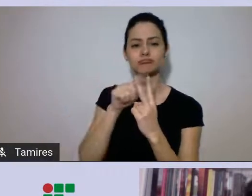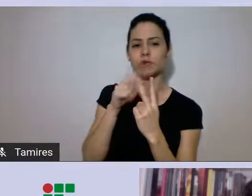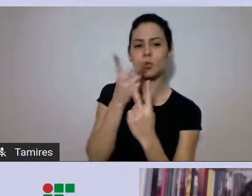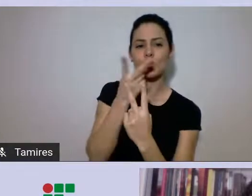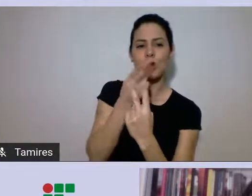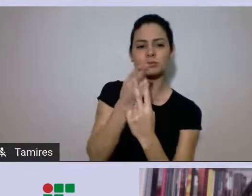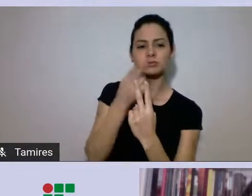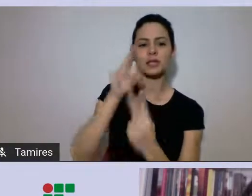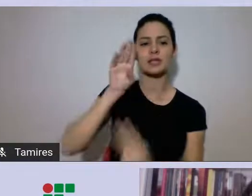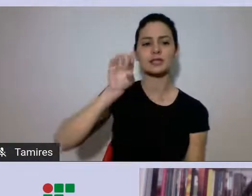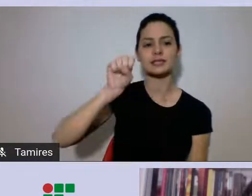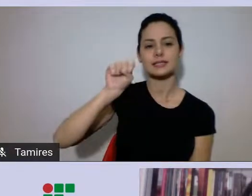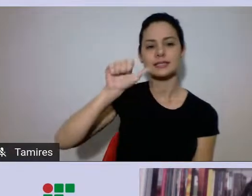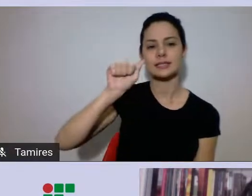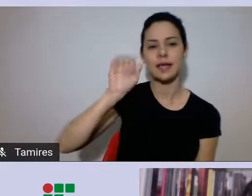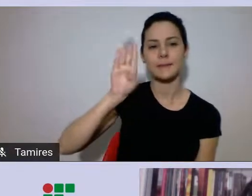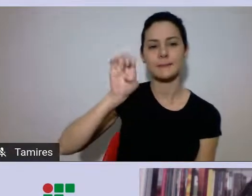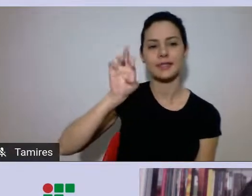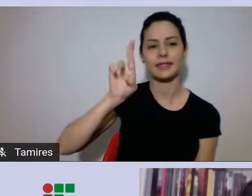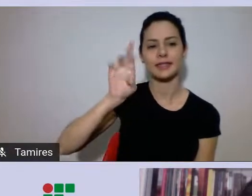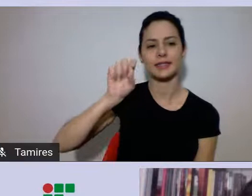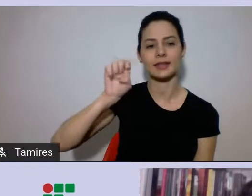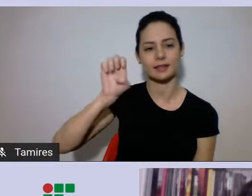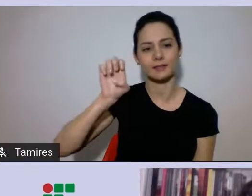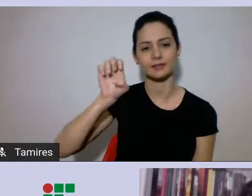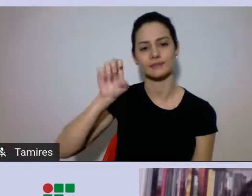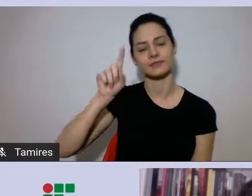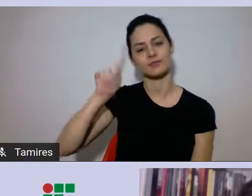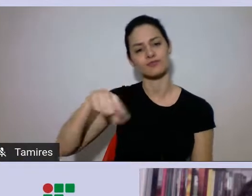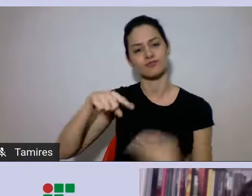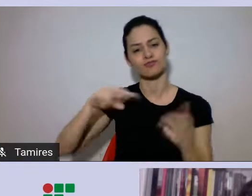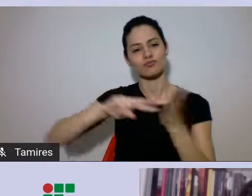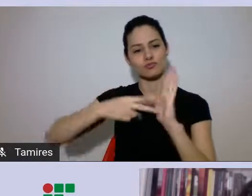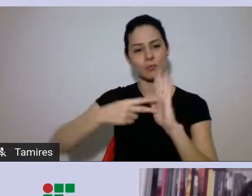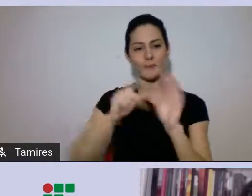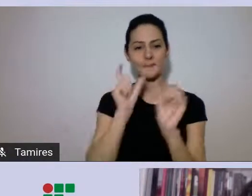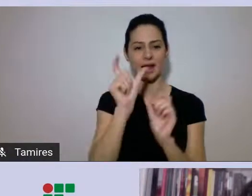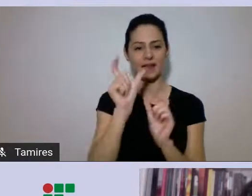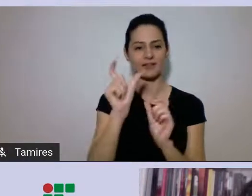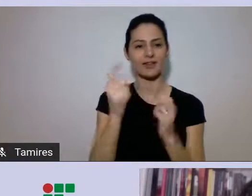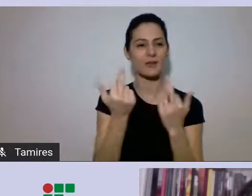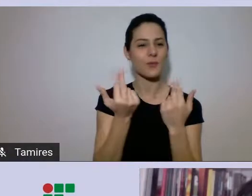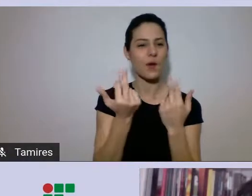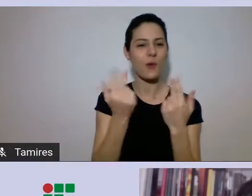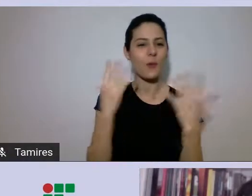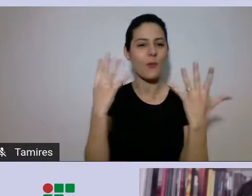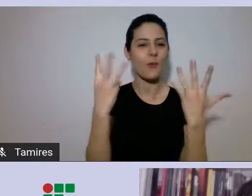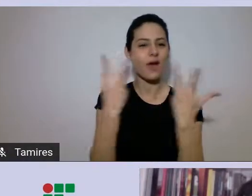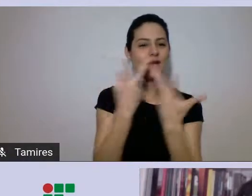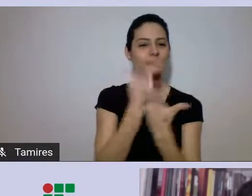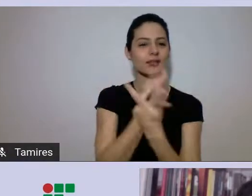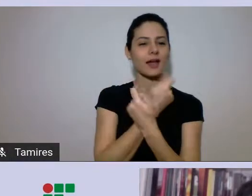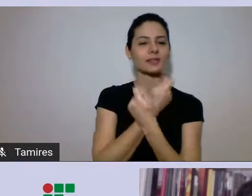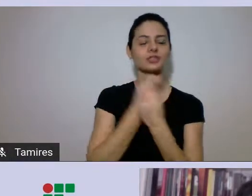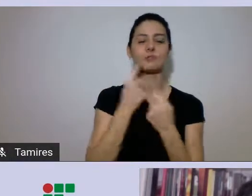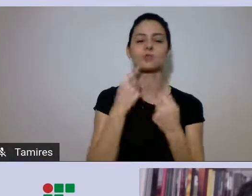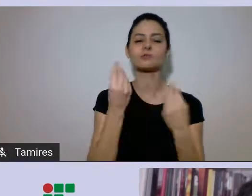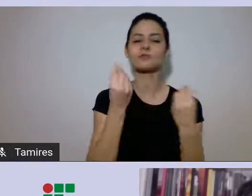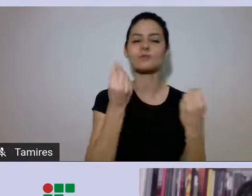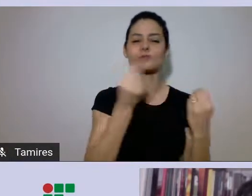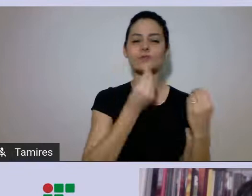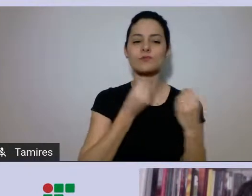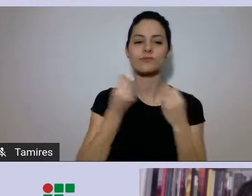sapere, ter gosto, como vimos acima, que significa uma qualidade de algo que pode ser saboreado e,